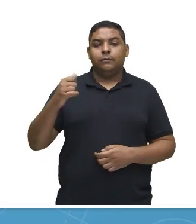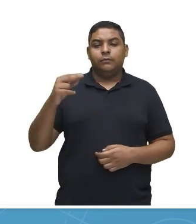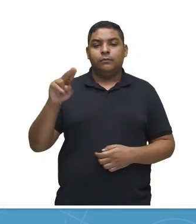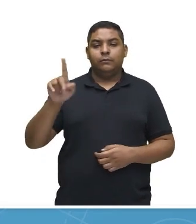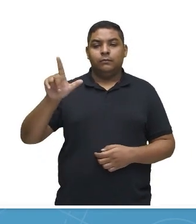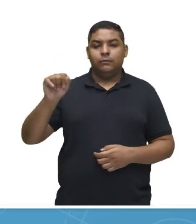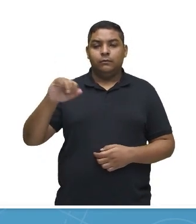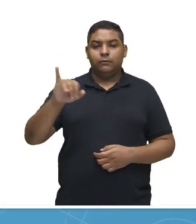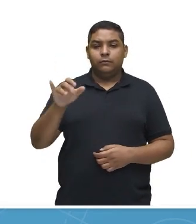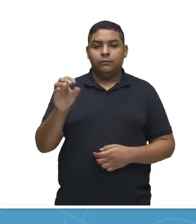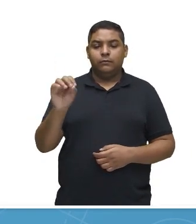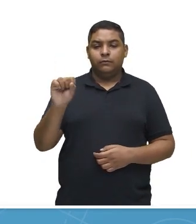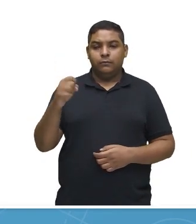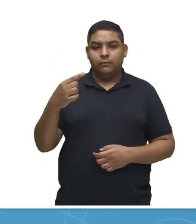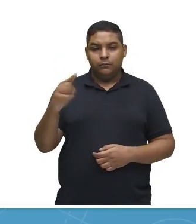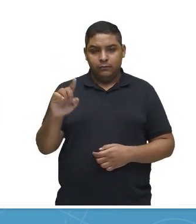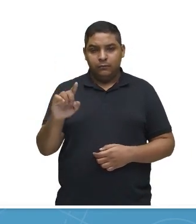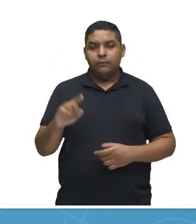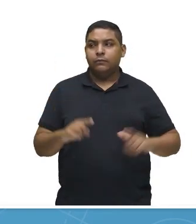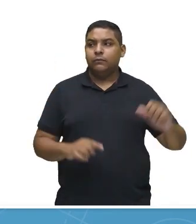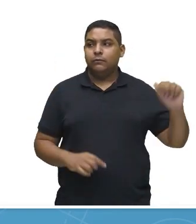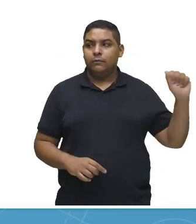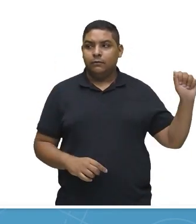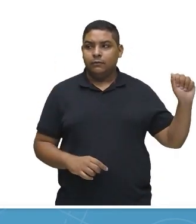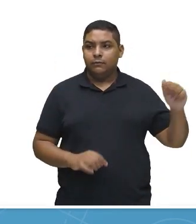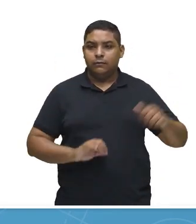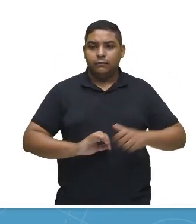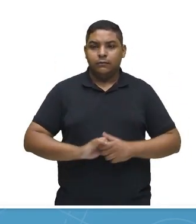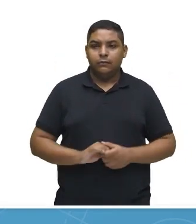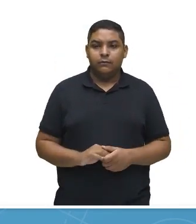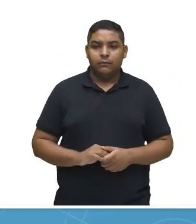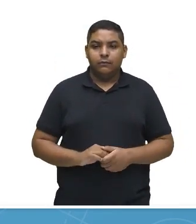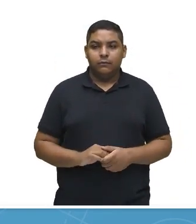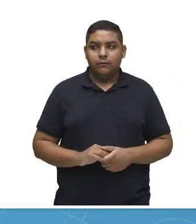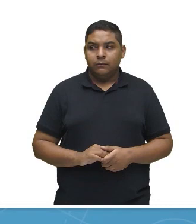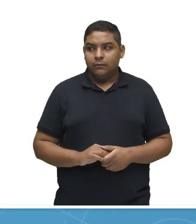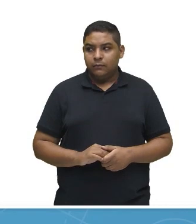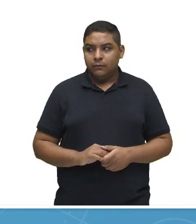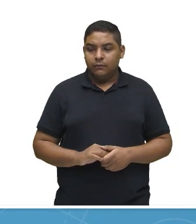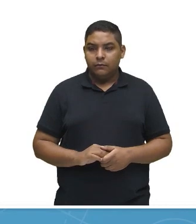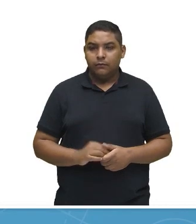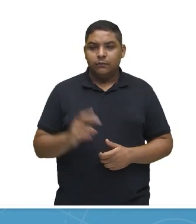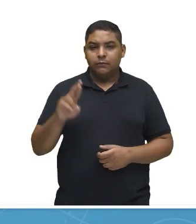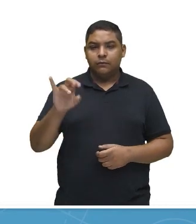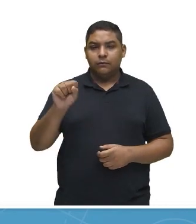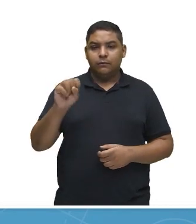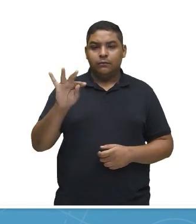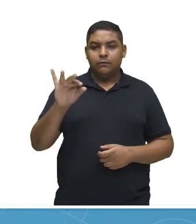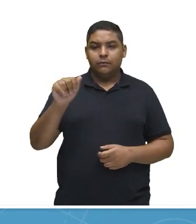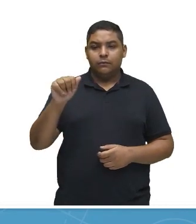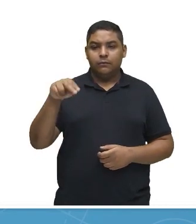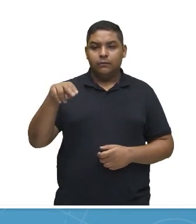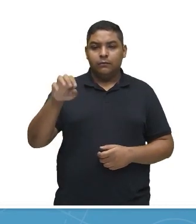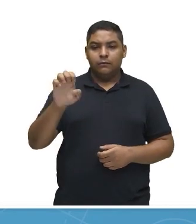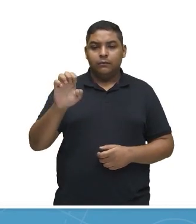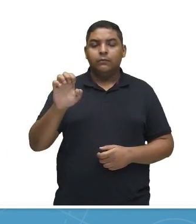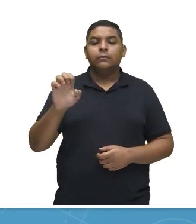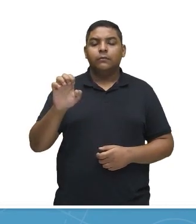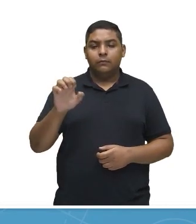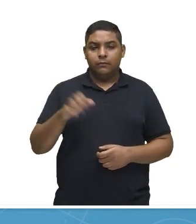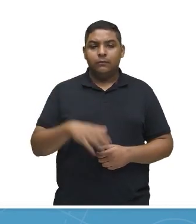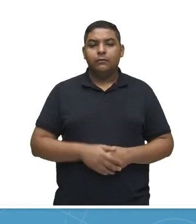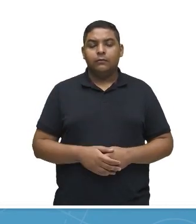letra A. O Matheus Henri, letra C. A Cristiane, Cristiano Araújo, motor, letra